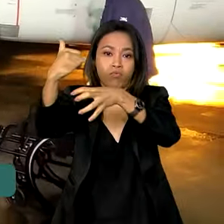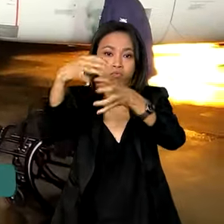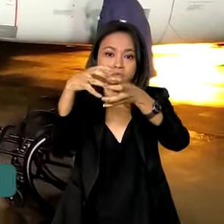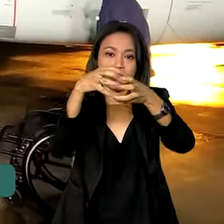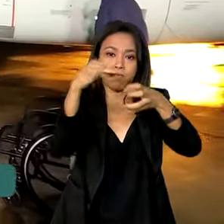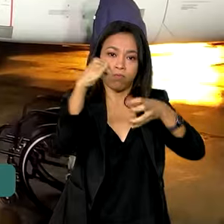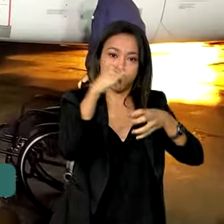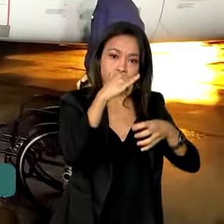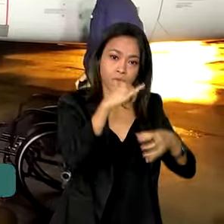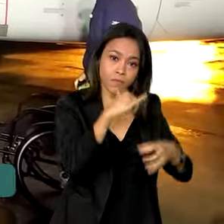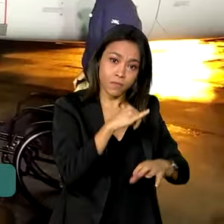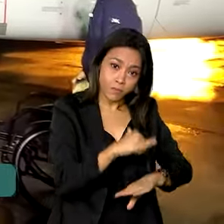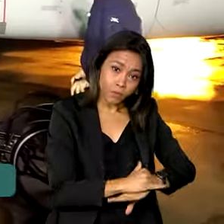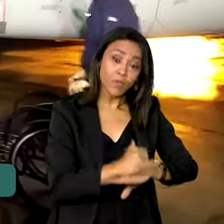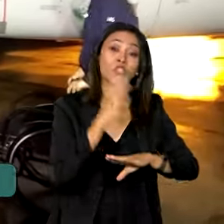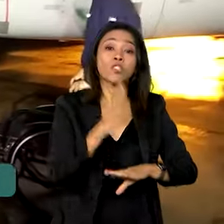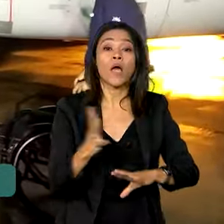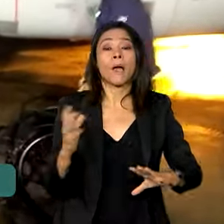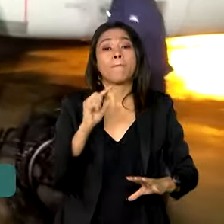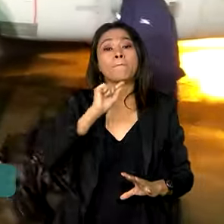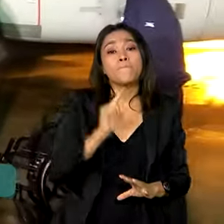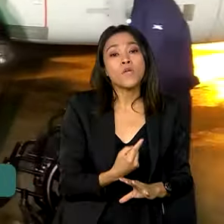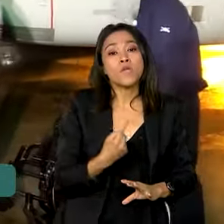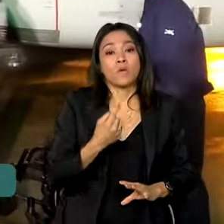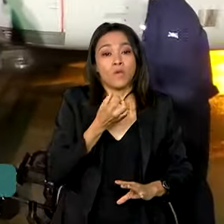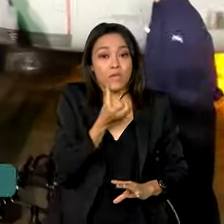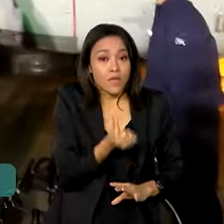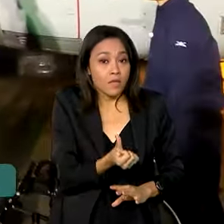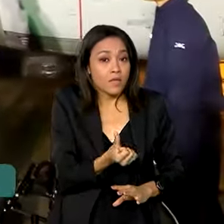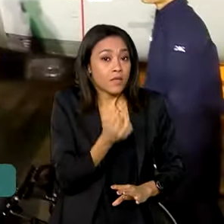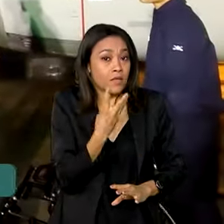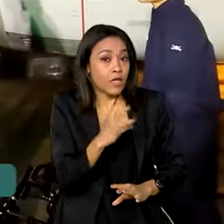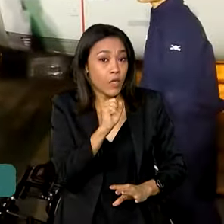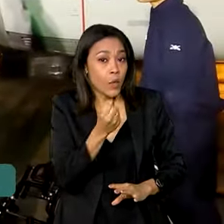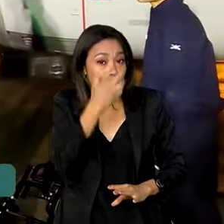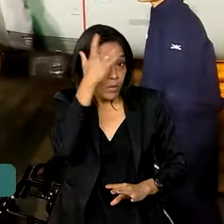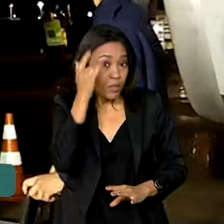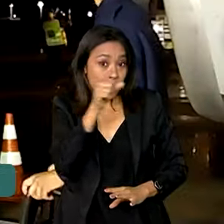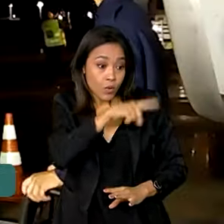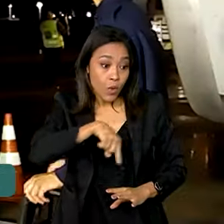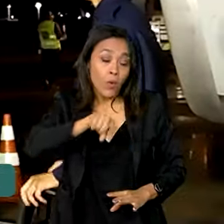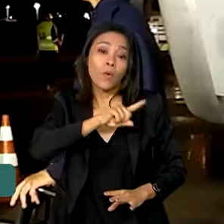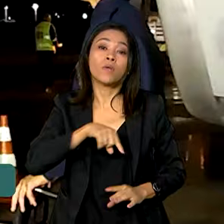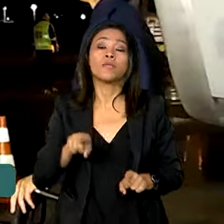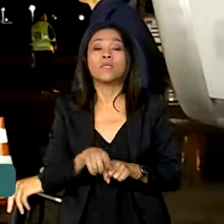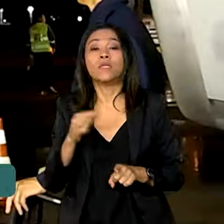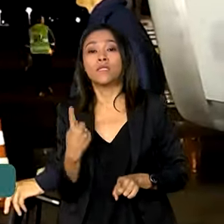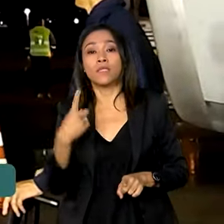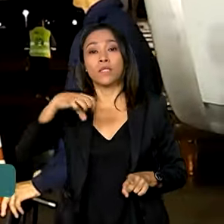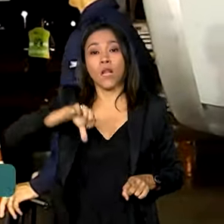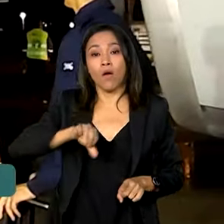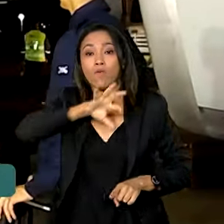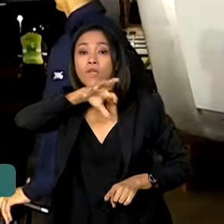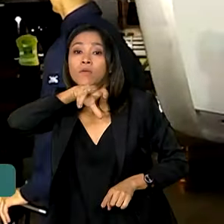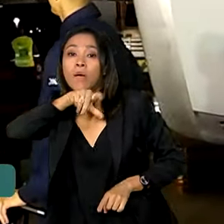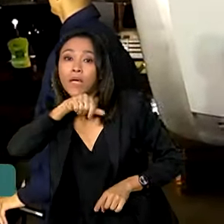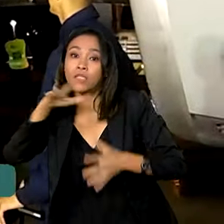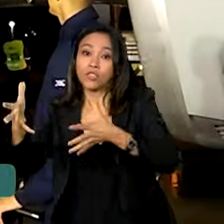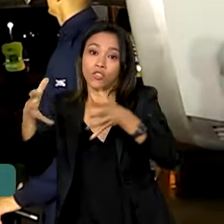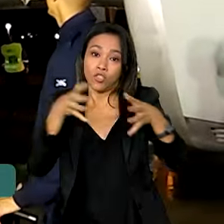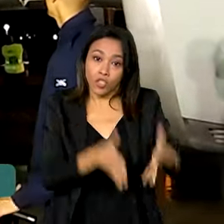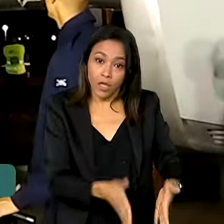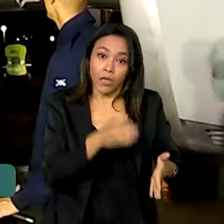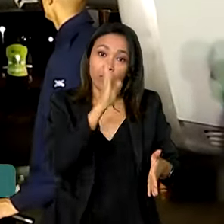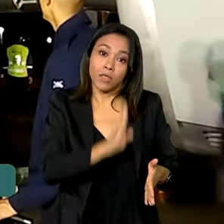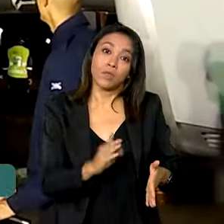esse grupo, o país já resgatou 1.638 pessoas e 19 pets. Mais de 3 mil pessoas que estão no